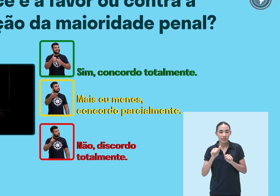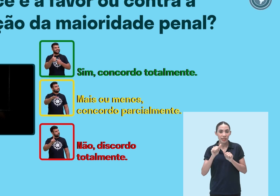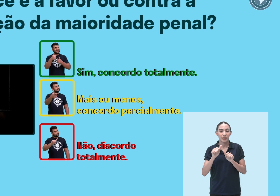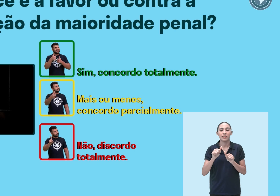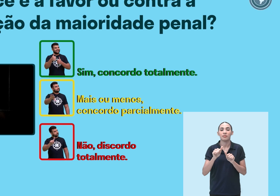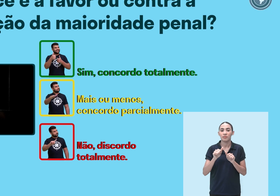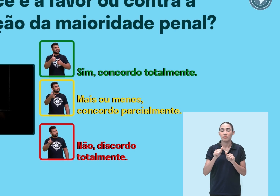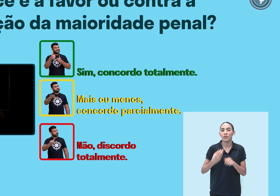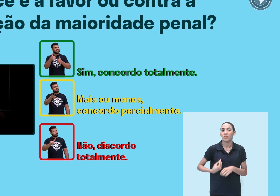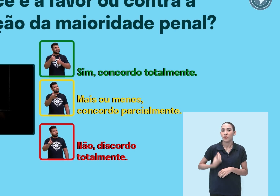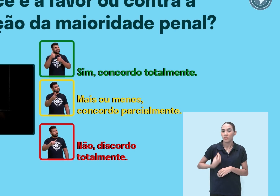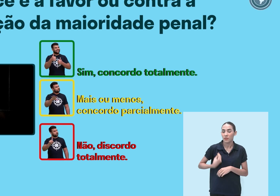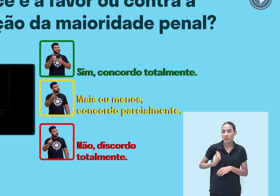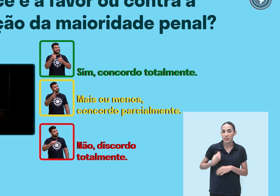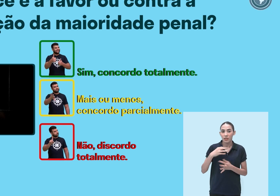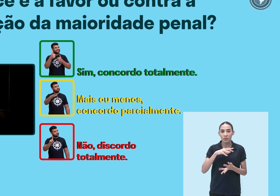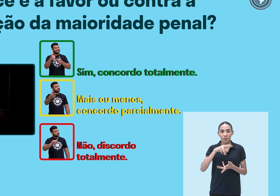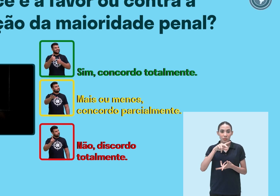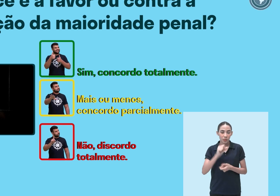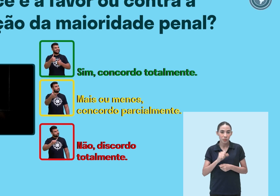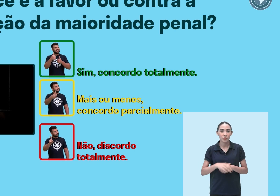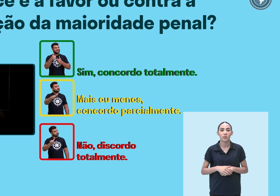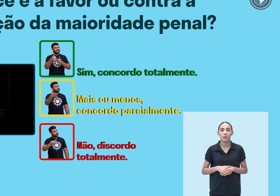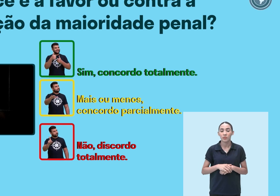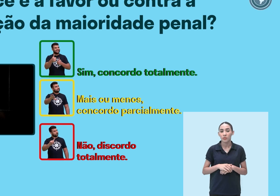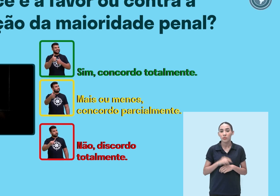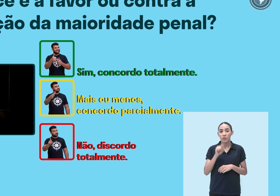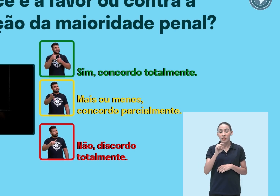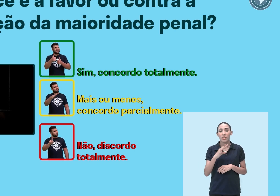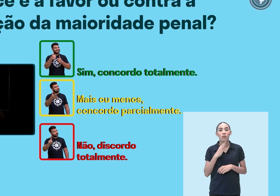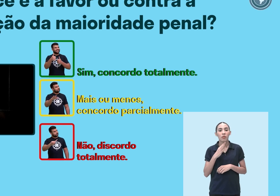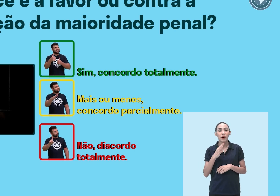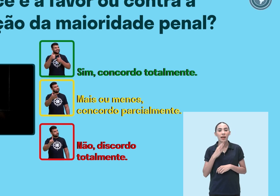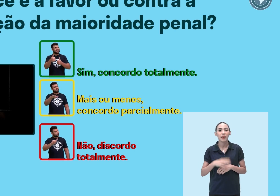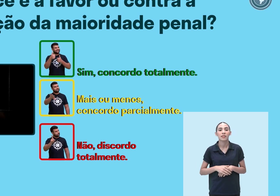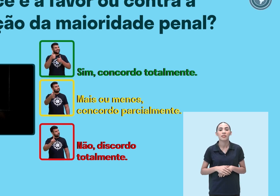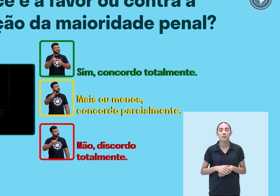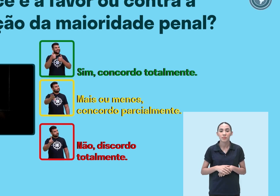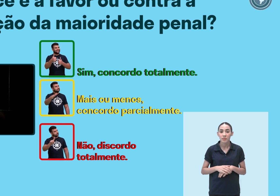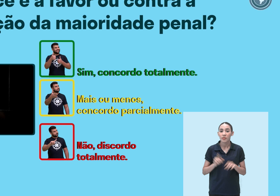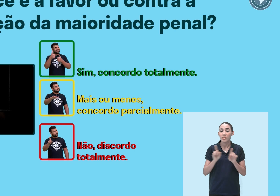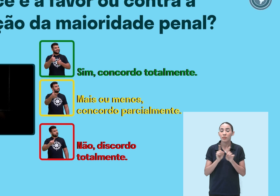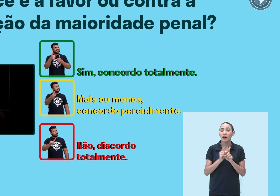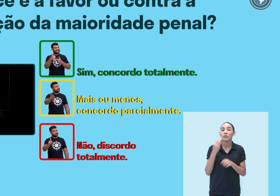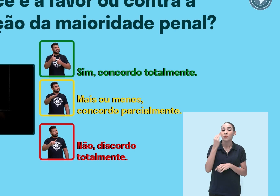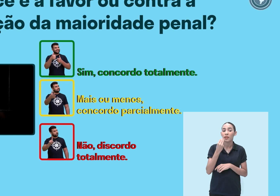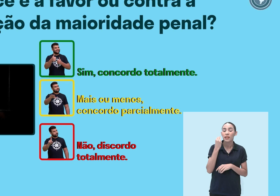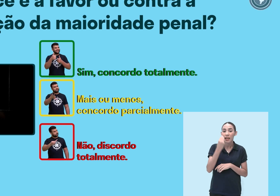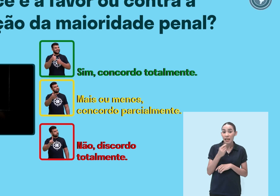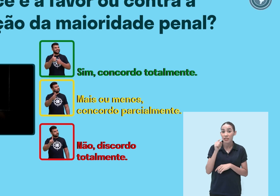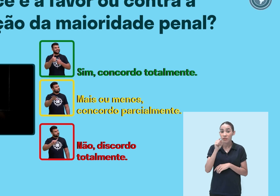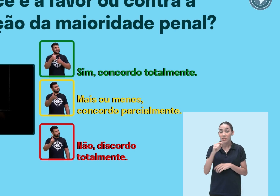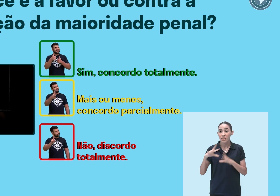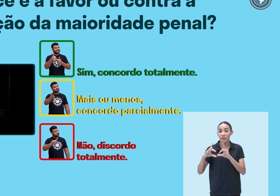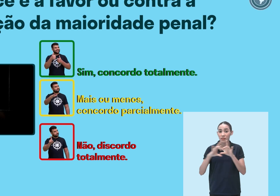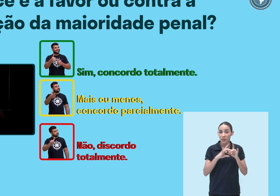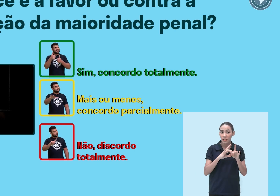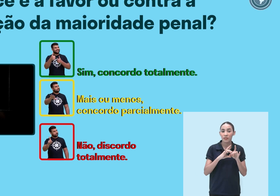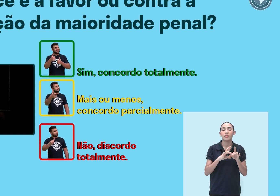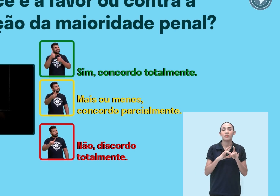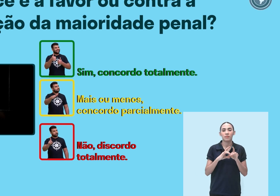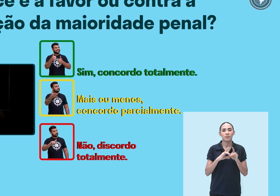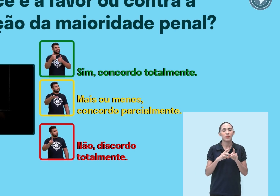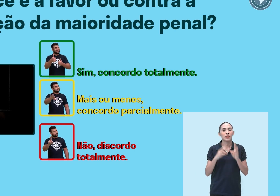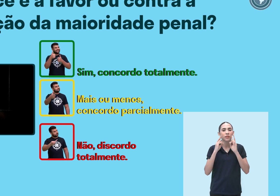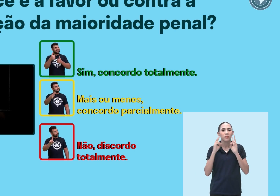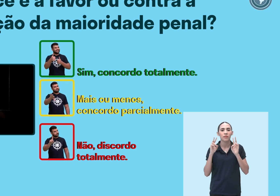meio da sua vivência de mundo, por meio daquilo que você conhece, do contexto em que você vive. Vamos olhar